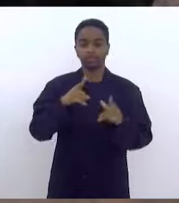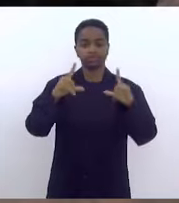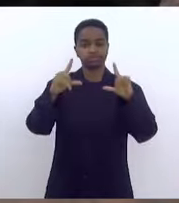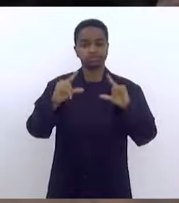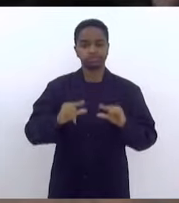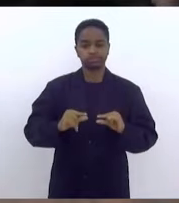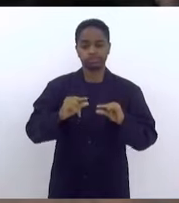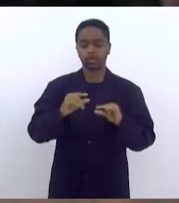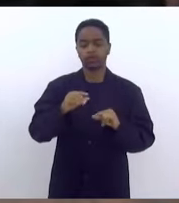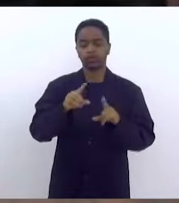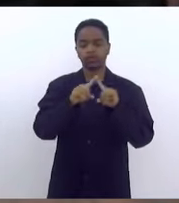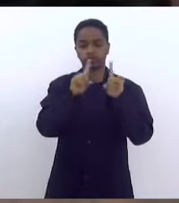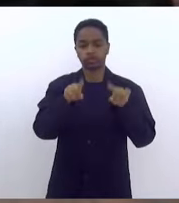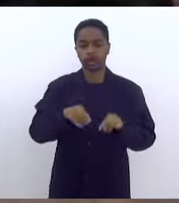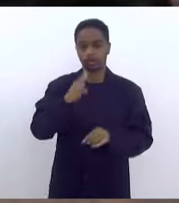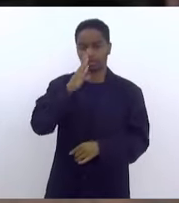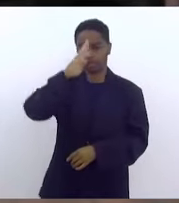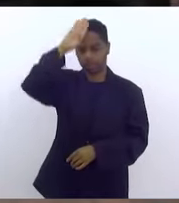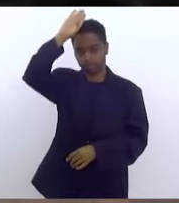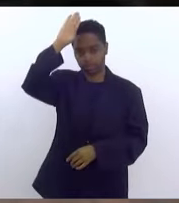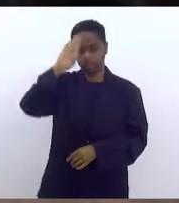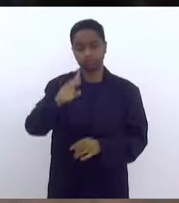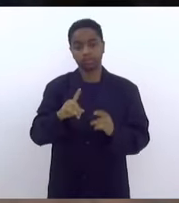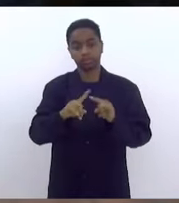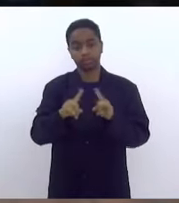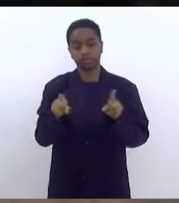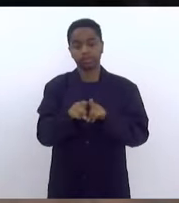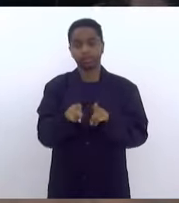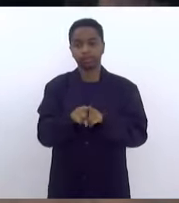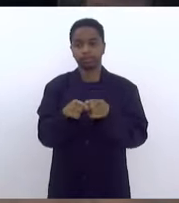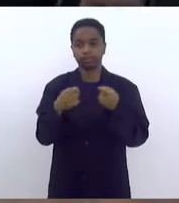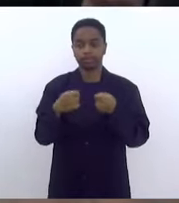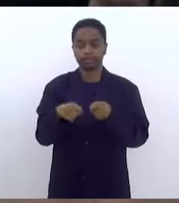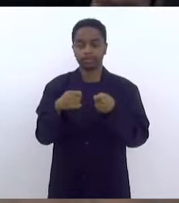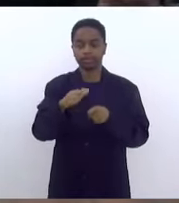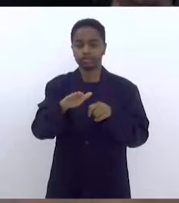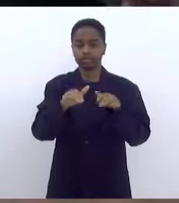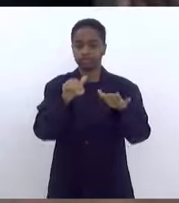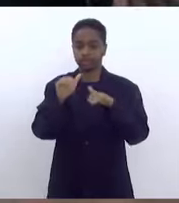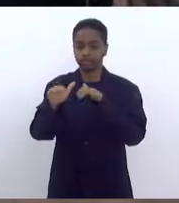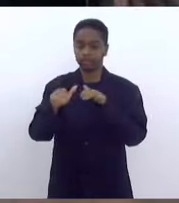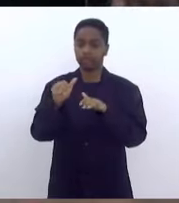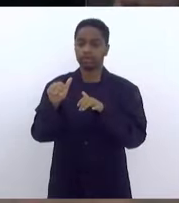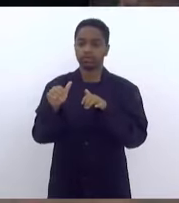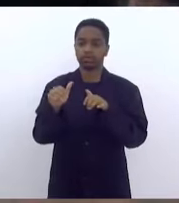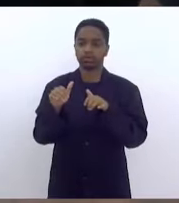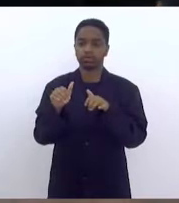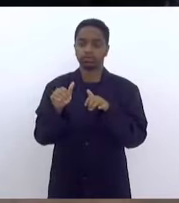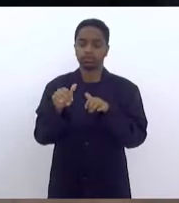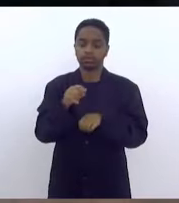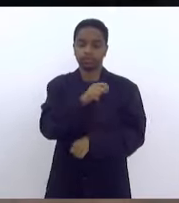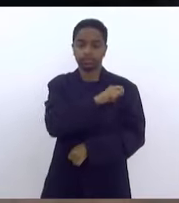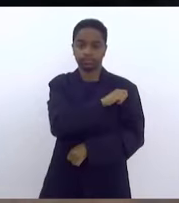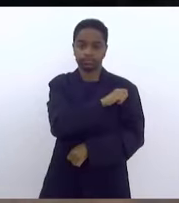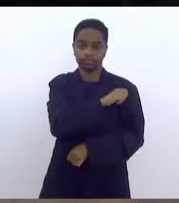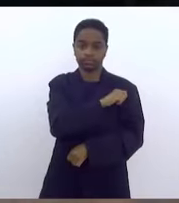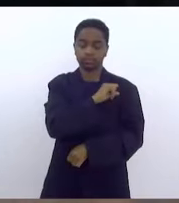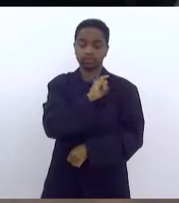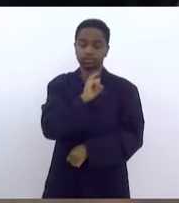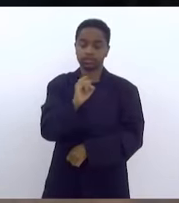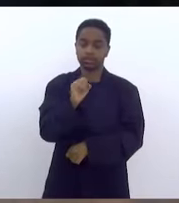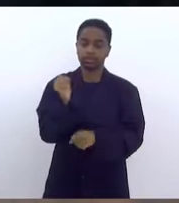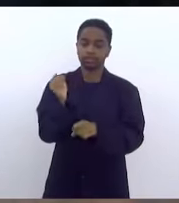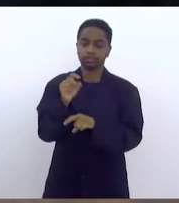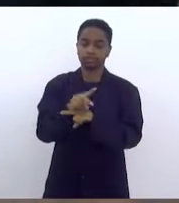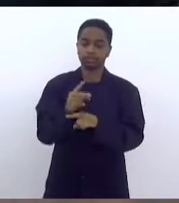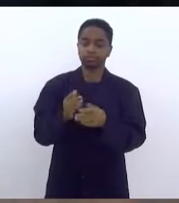é grande demais, nós temos também que chamar os alunos que prestaram concurso